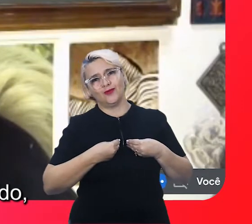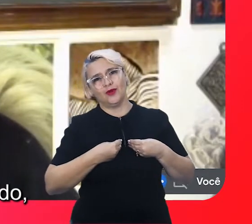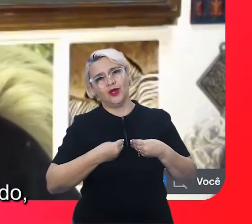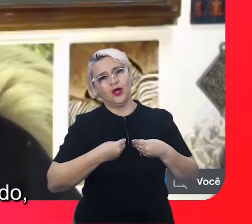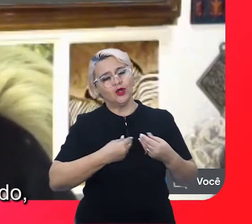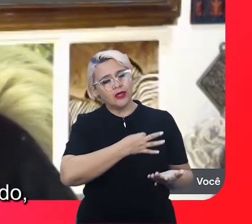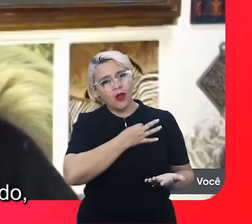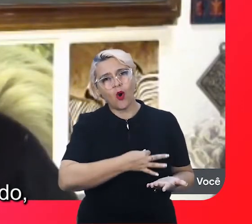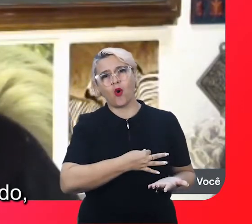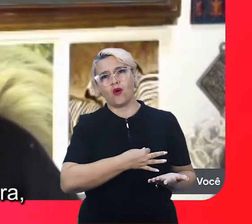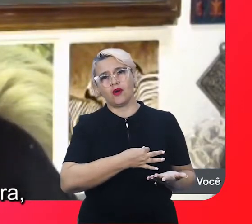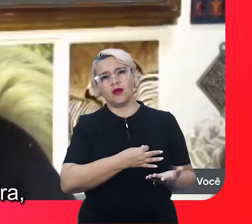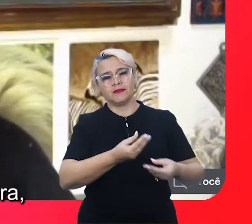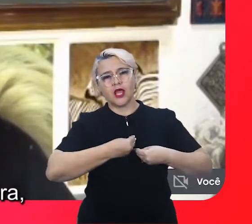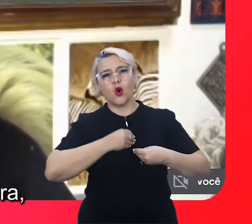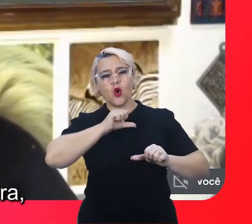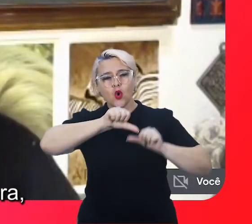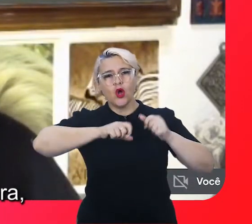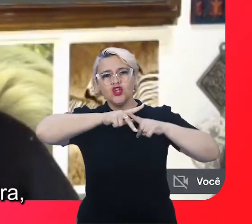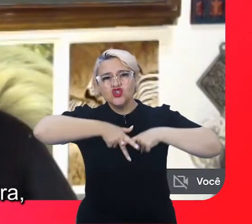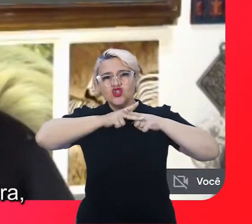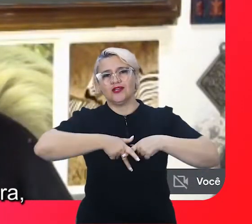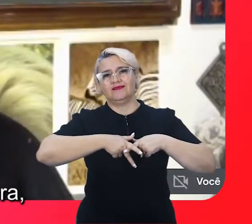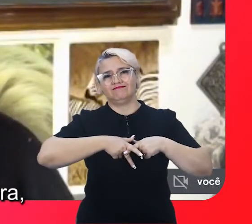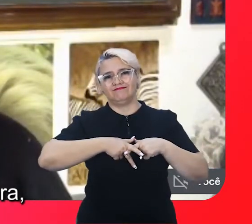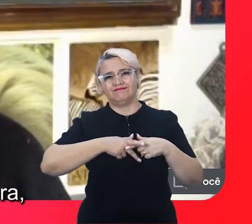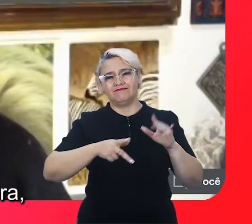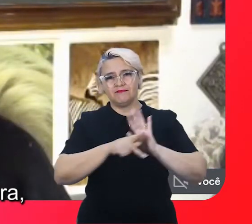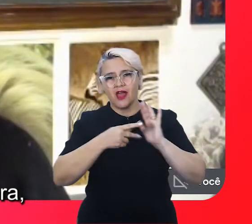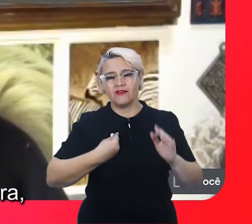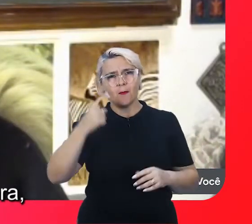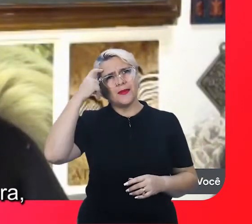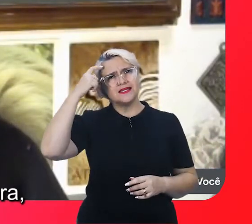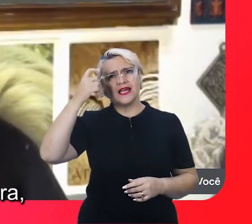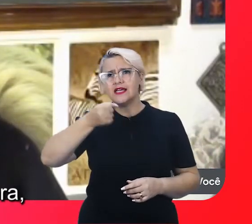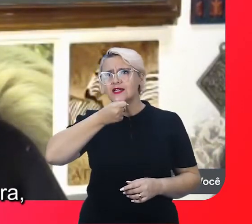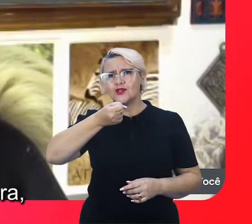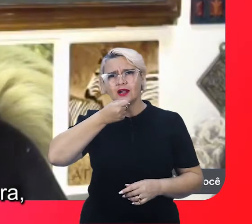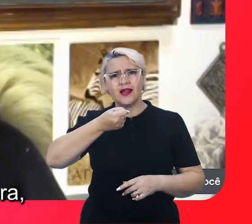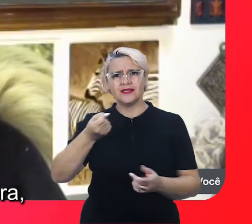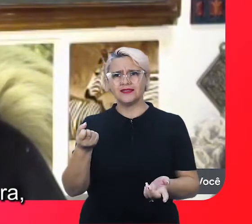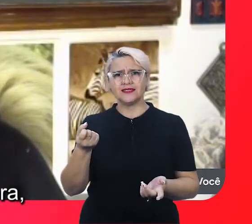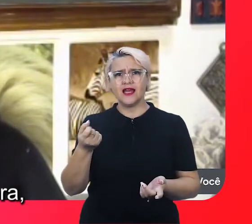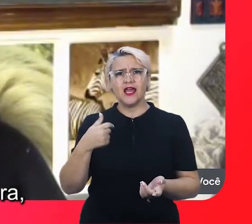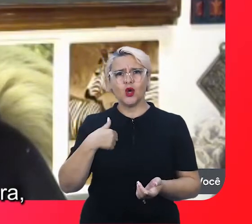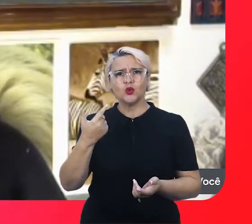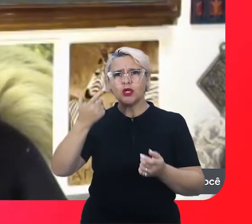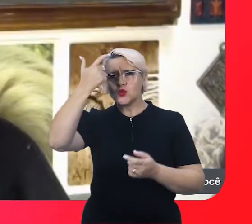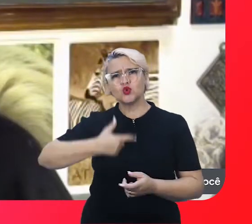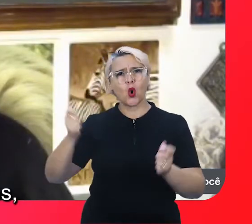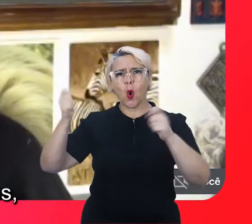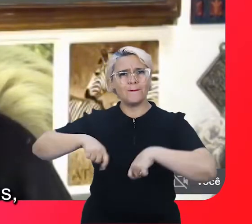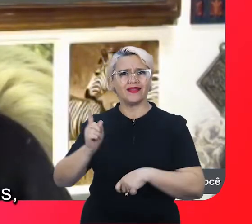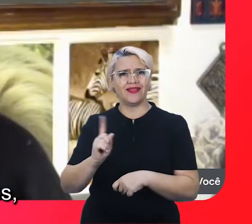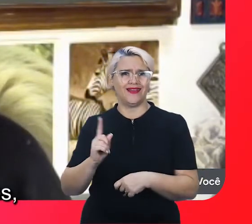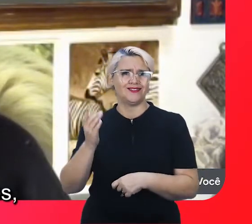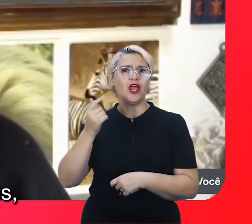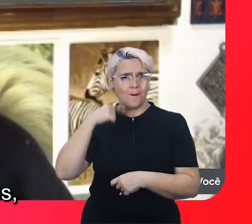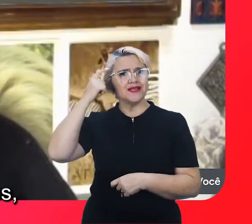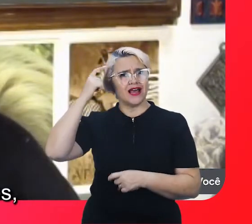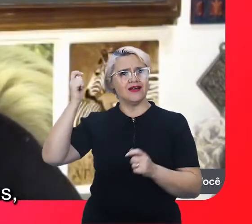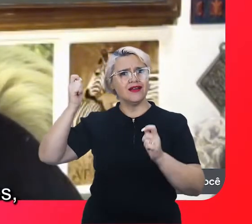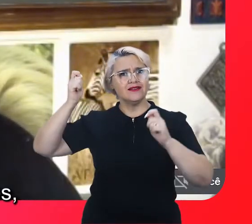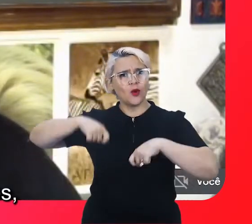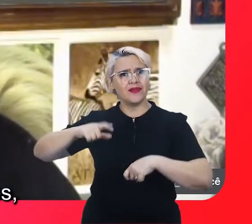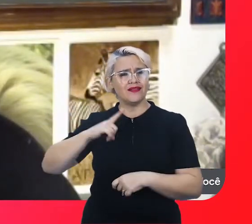me reconstruído, sabe? Porque eu percebi que eu não era a jornalista competente que eu imaginava que eu era. Eu percebi que toda